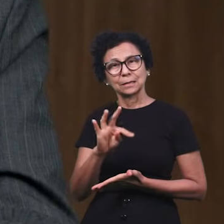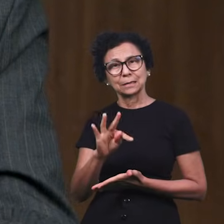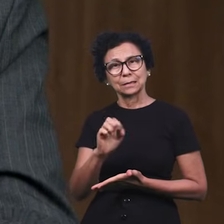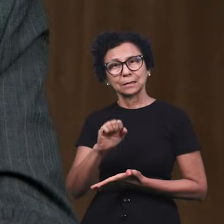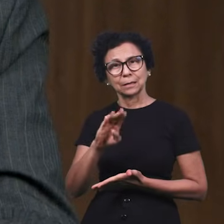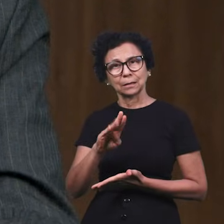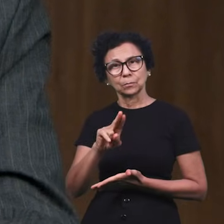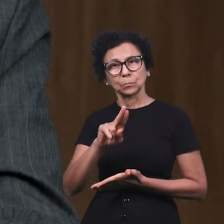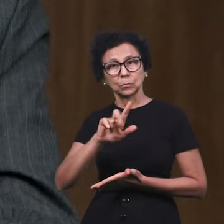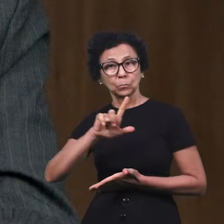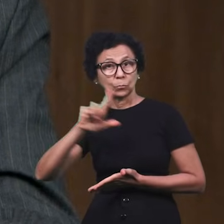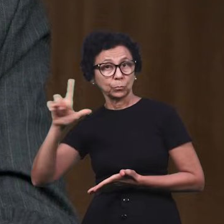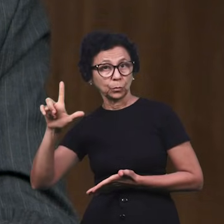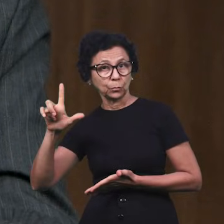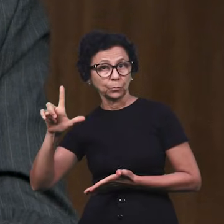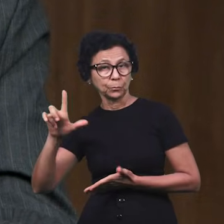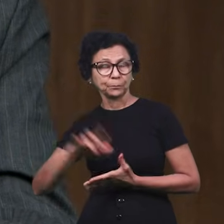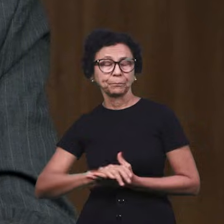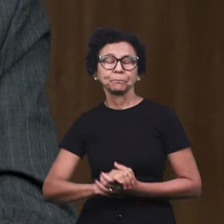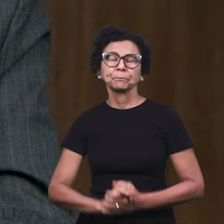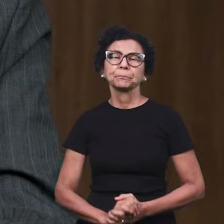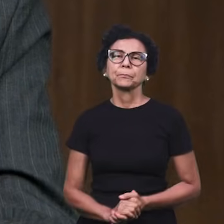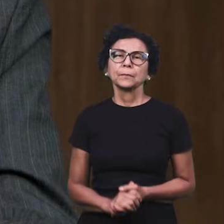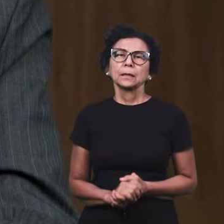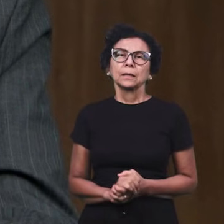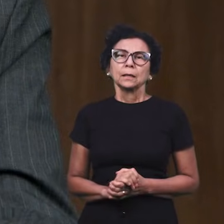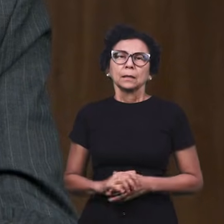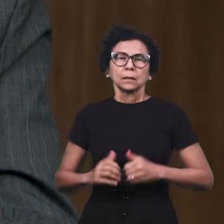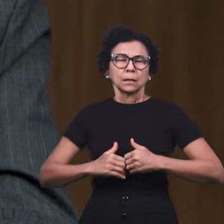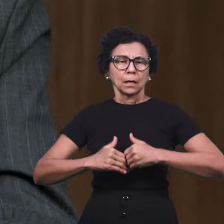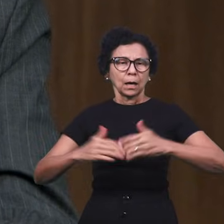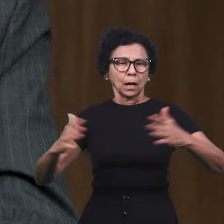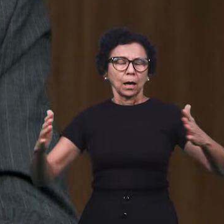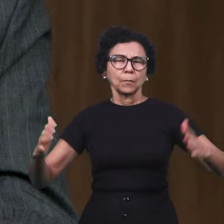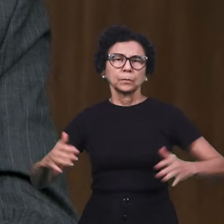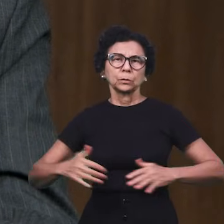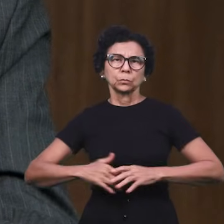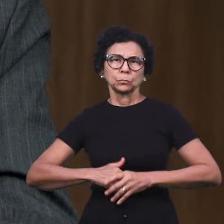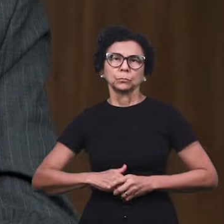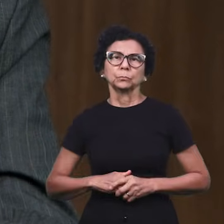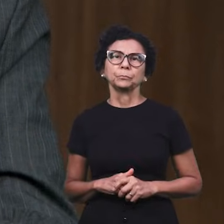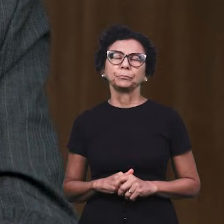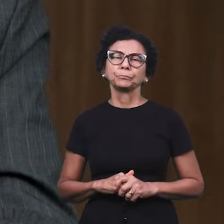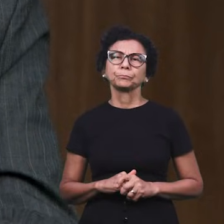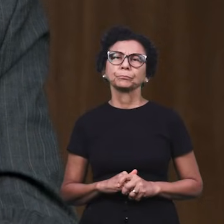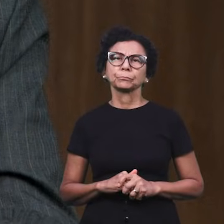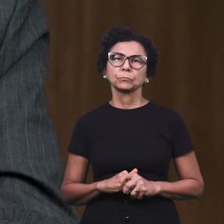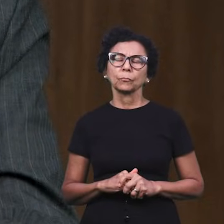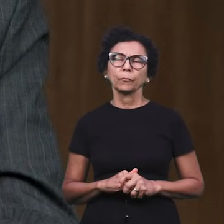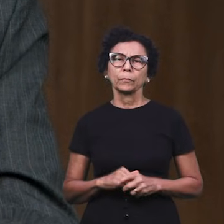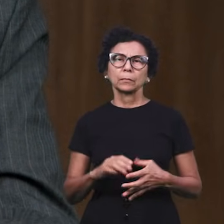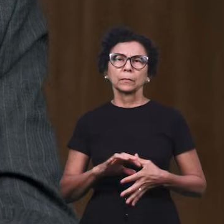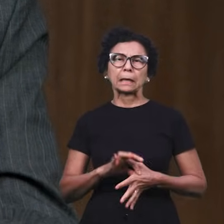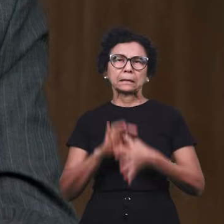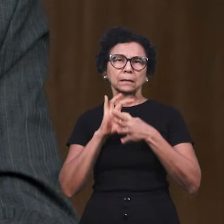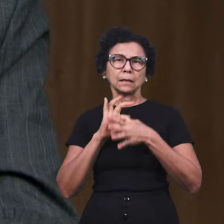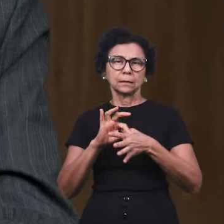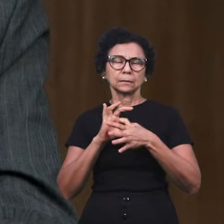Essa tomada abriu o caminho para grandes mudanças na história mundial.